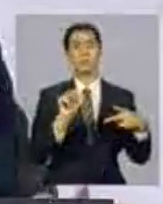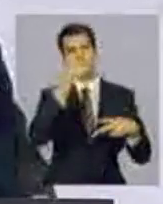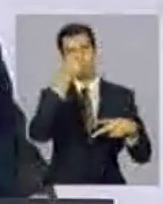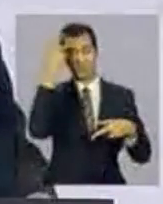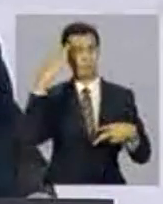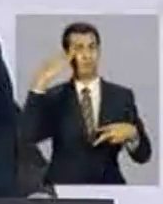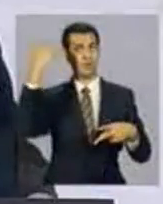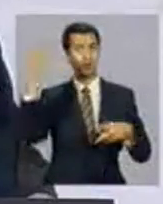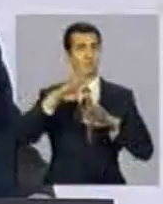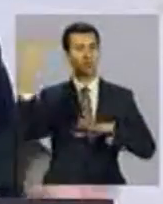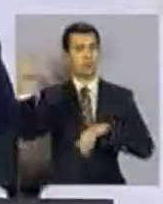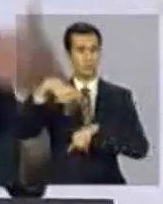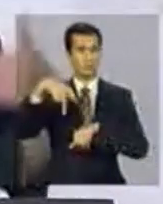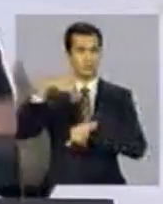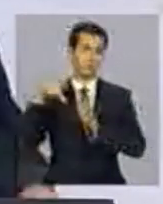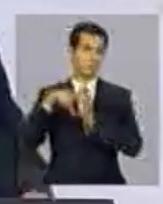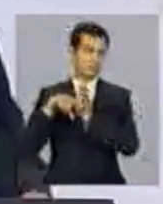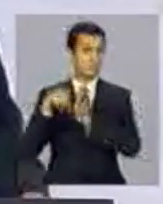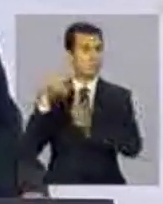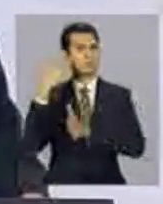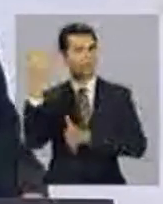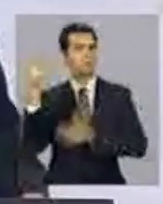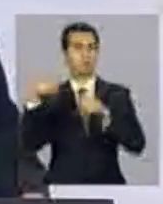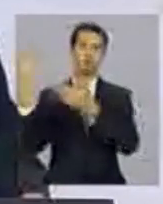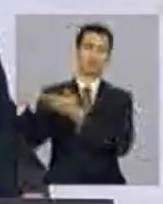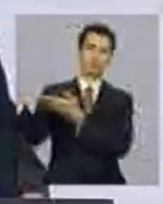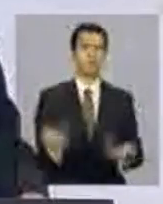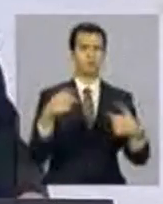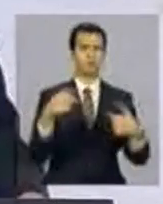sêniores e pesquisadores jovens para